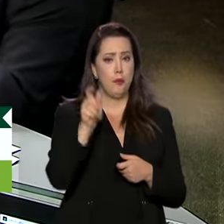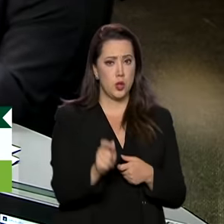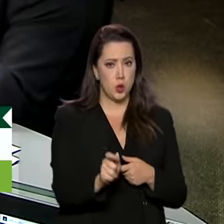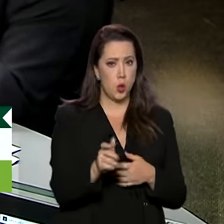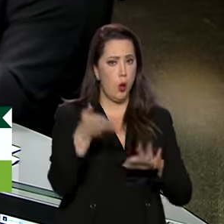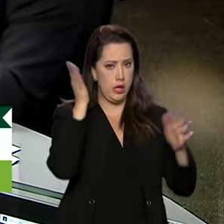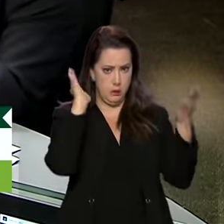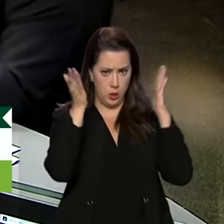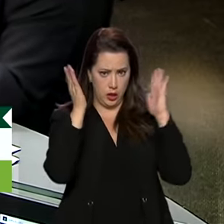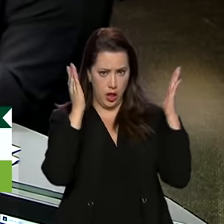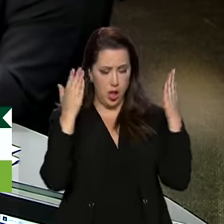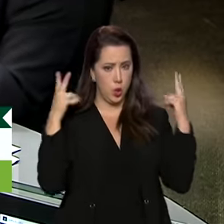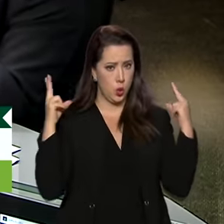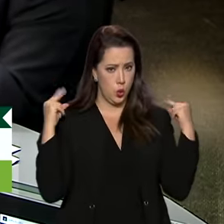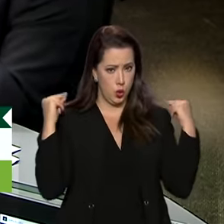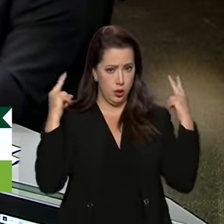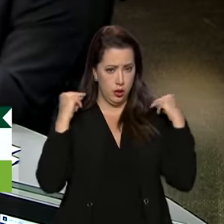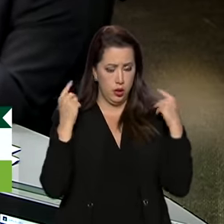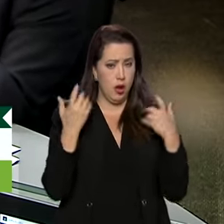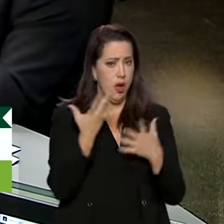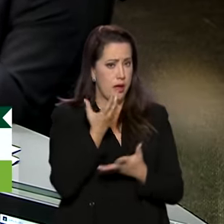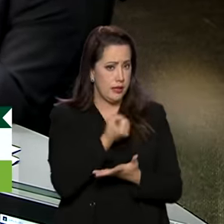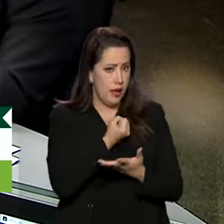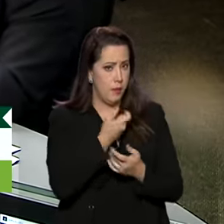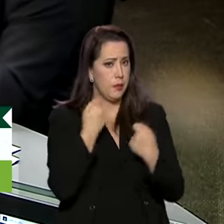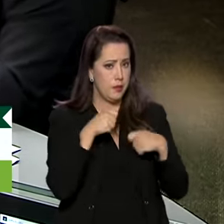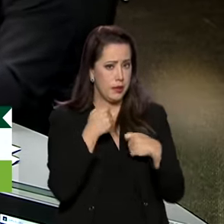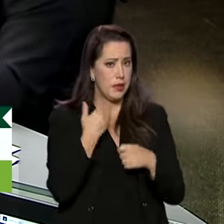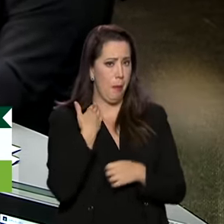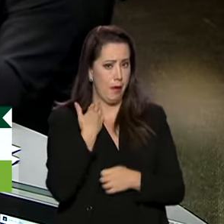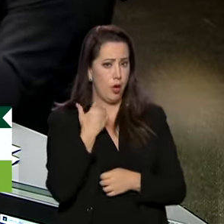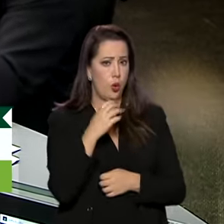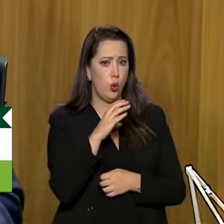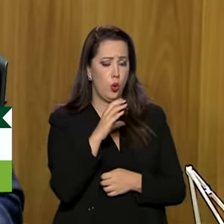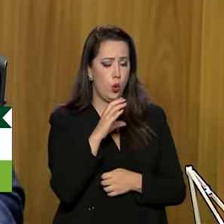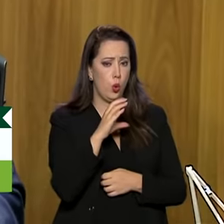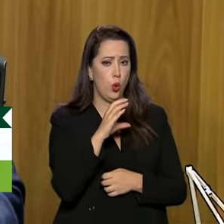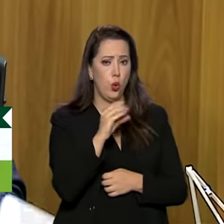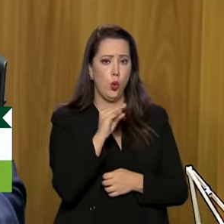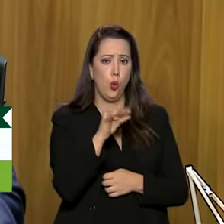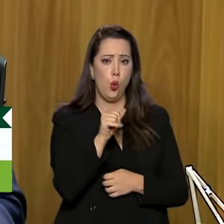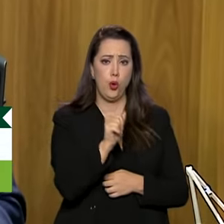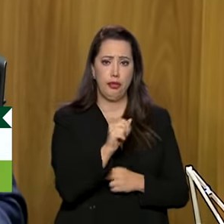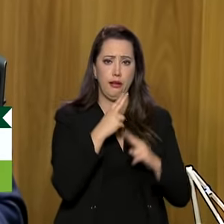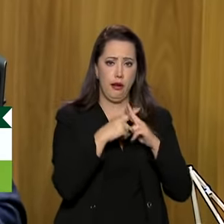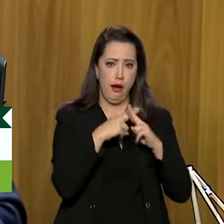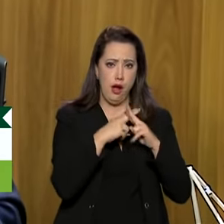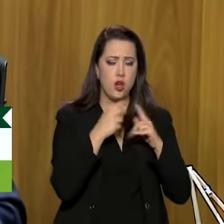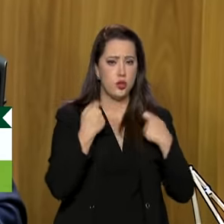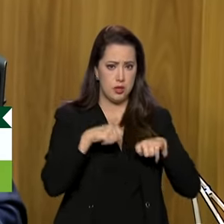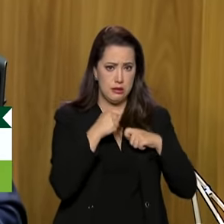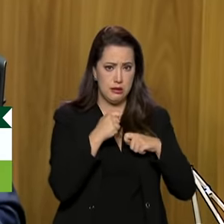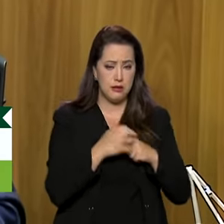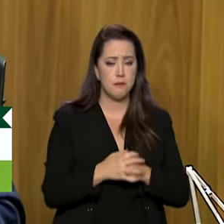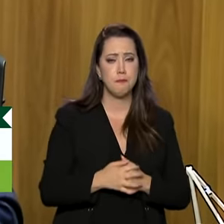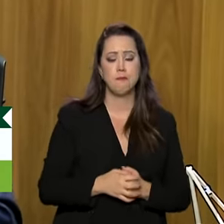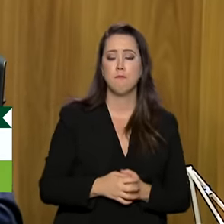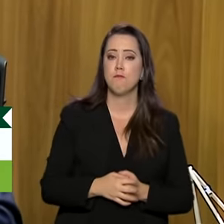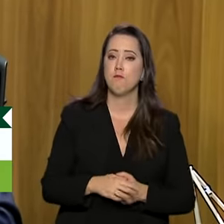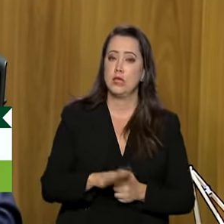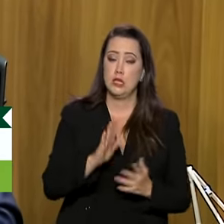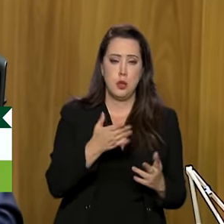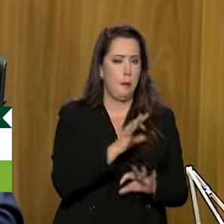autônomo vai receber esse crédito ele precisa ter uma conta na Caixa excelente pergunta quando nós pagamos o